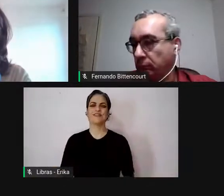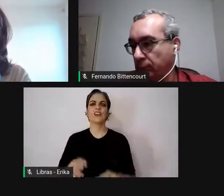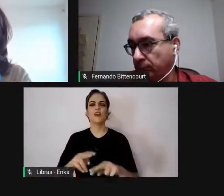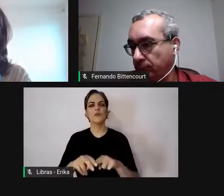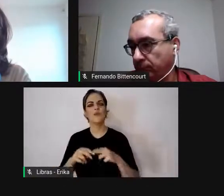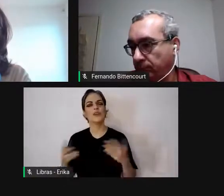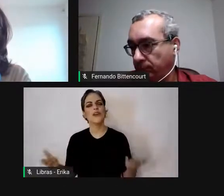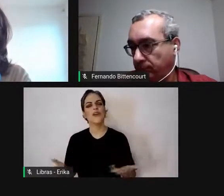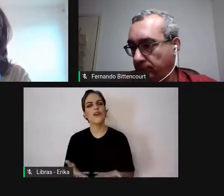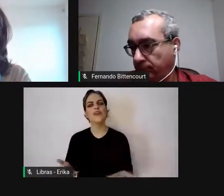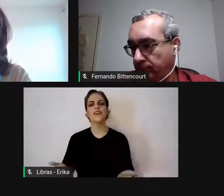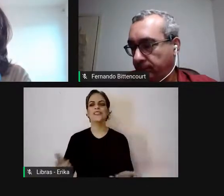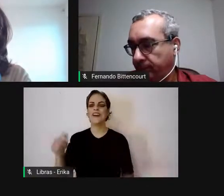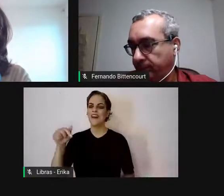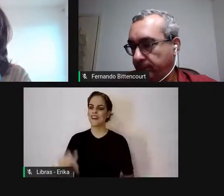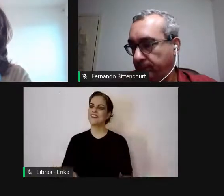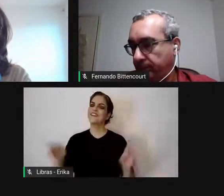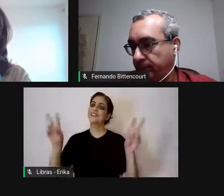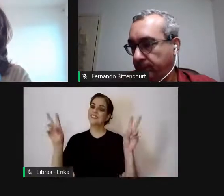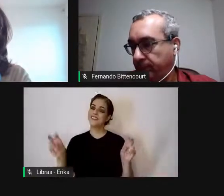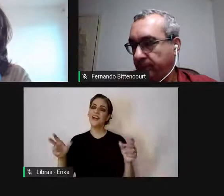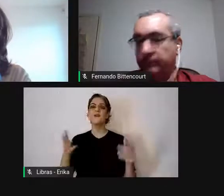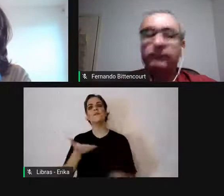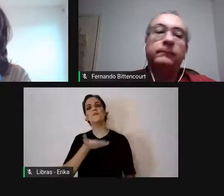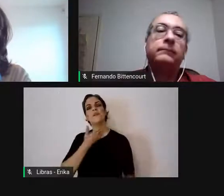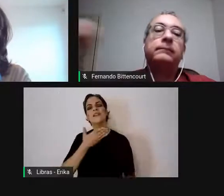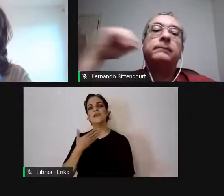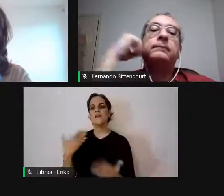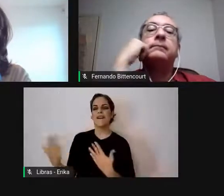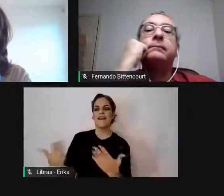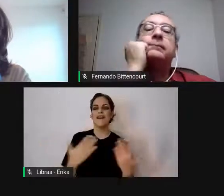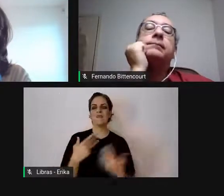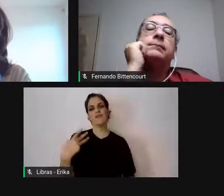queridos convidados, que eu apresento agora